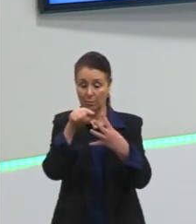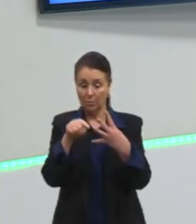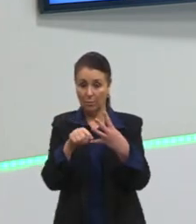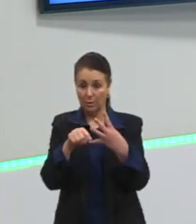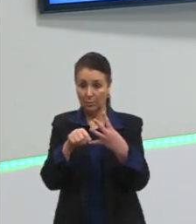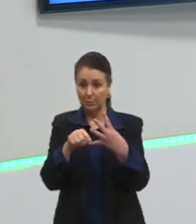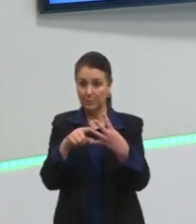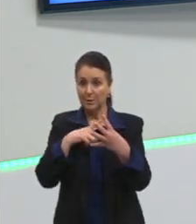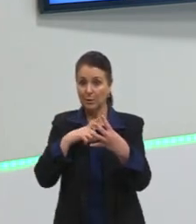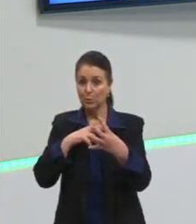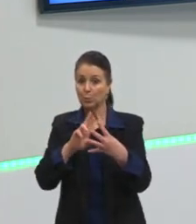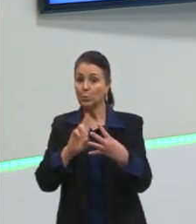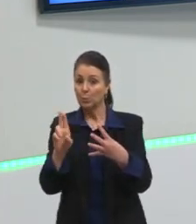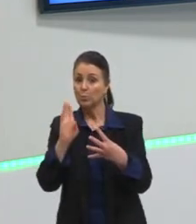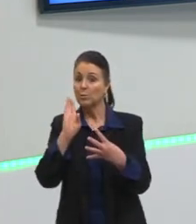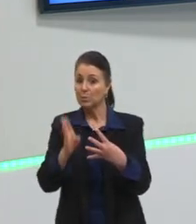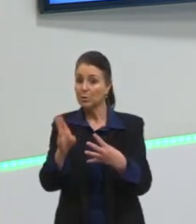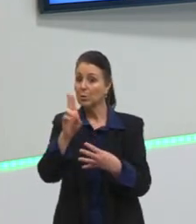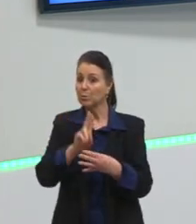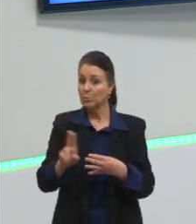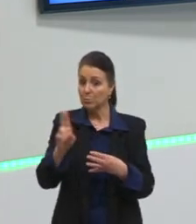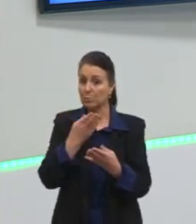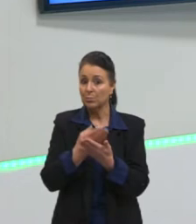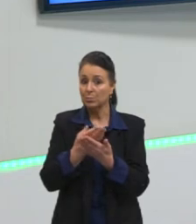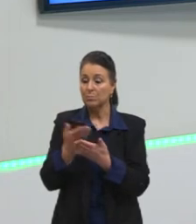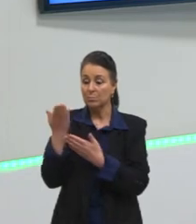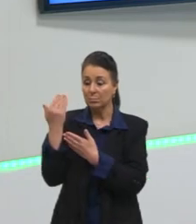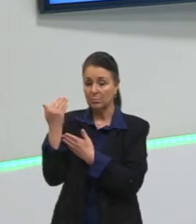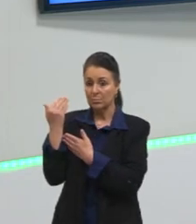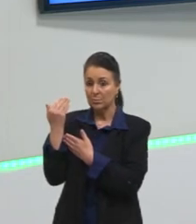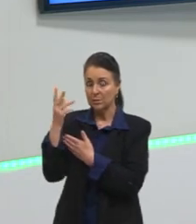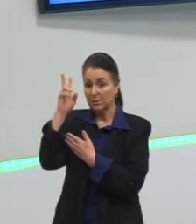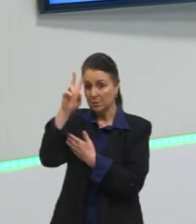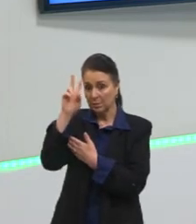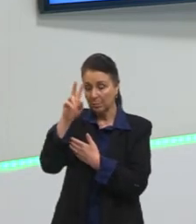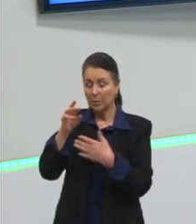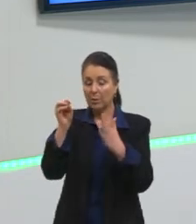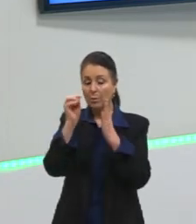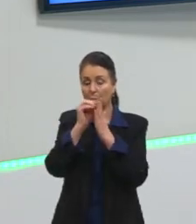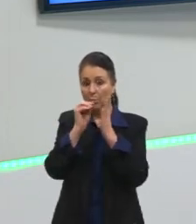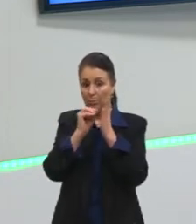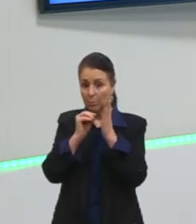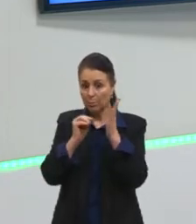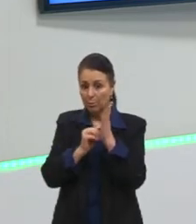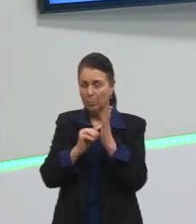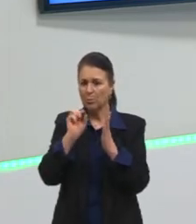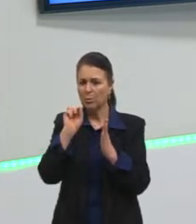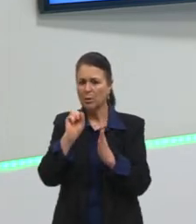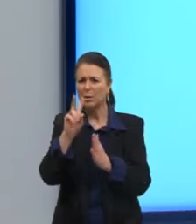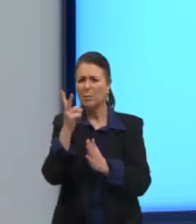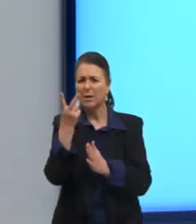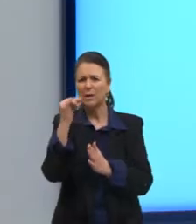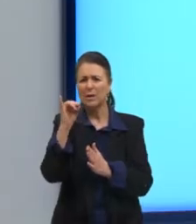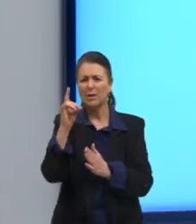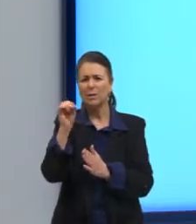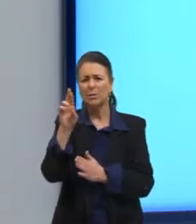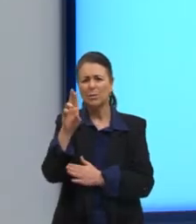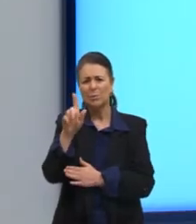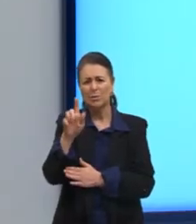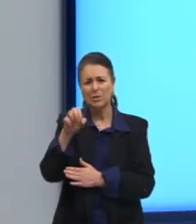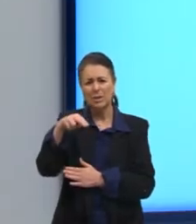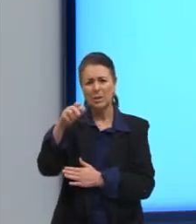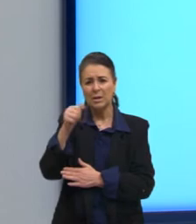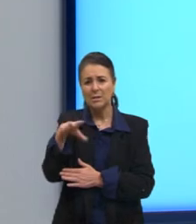nomenclaturas a gente já usou durante as aulas então se nós lembrarmos o conteúdo O que que é uma hidrogenação catalítica